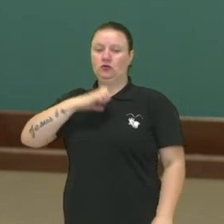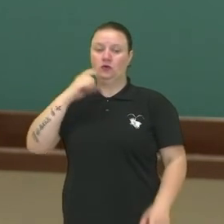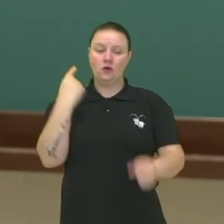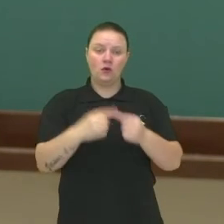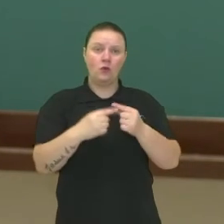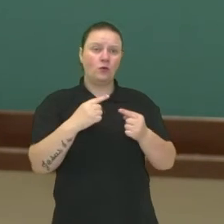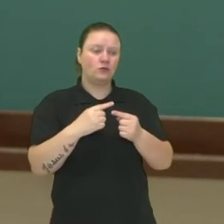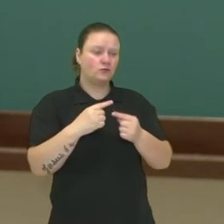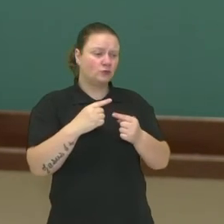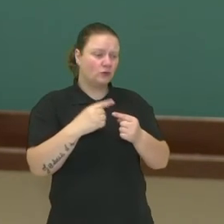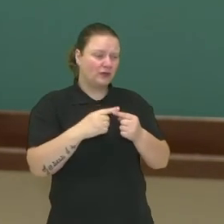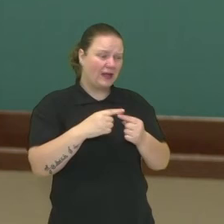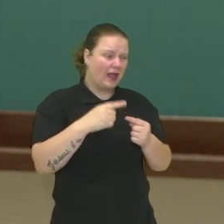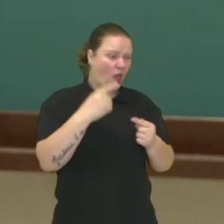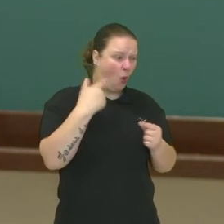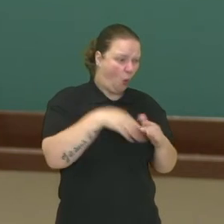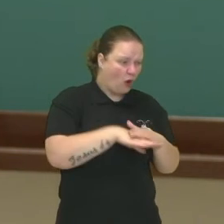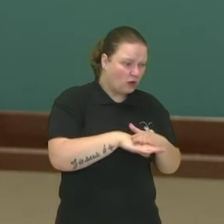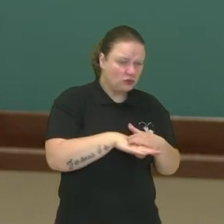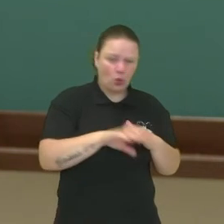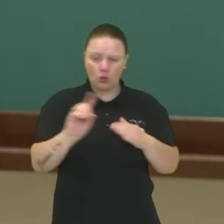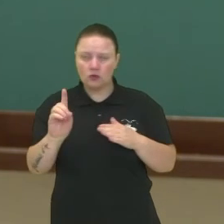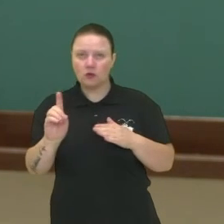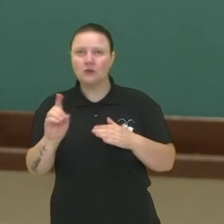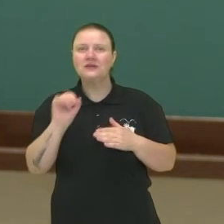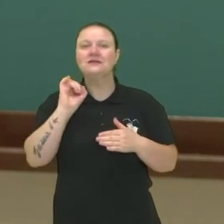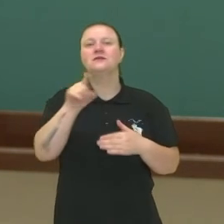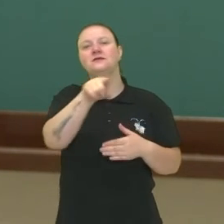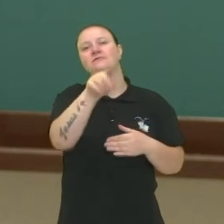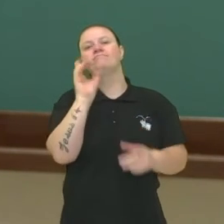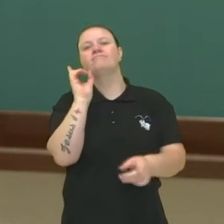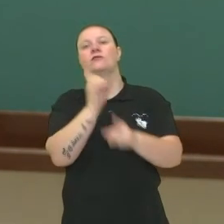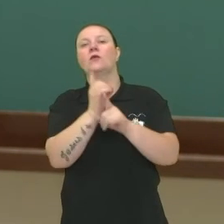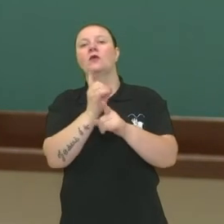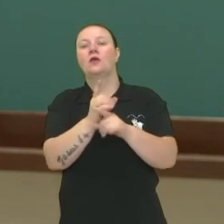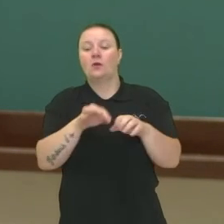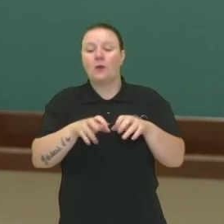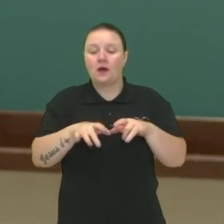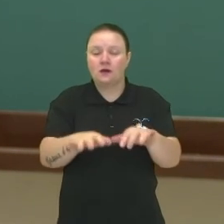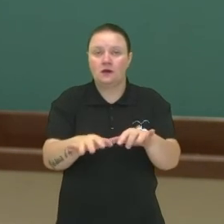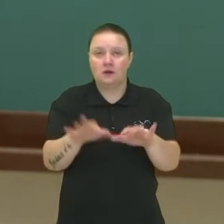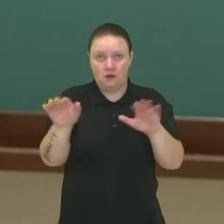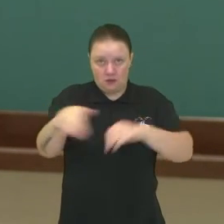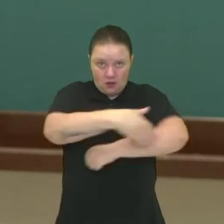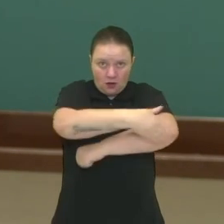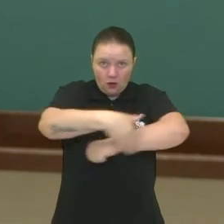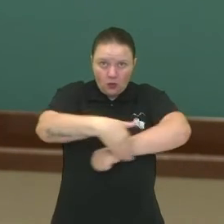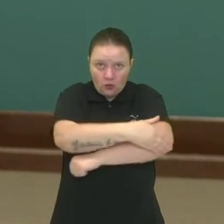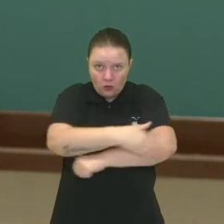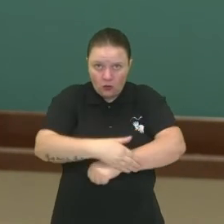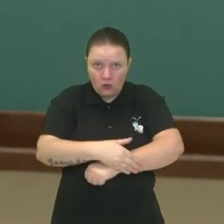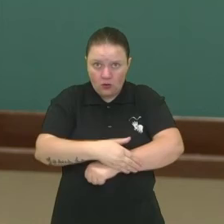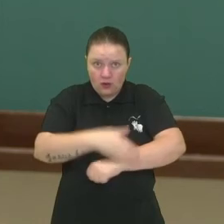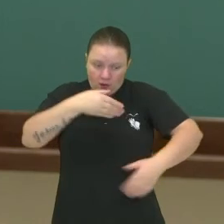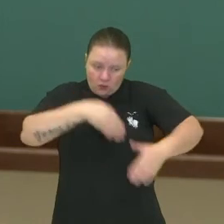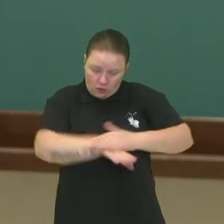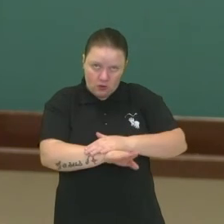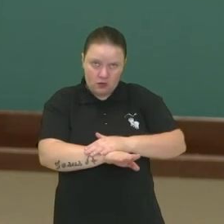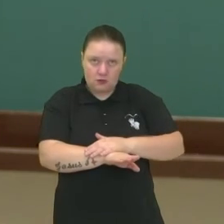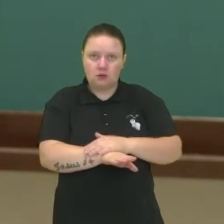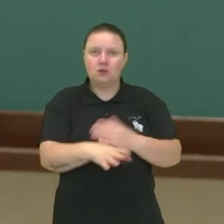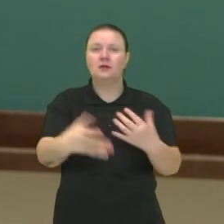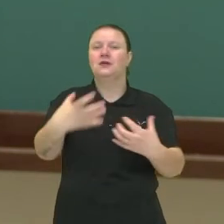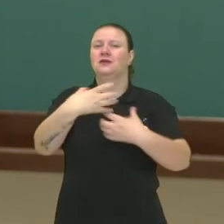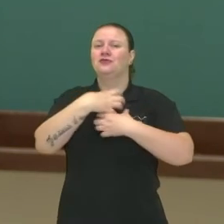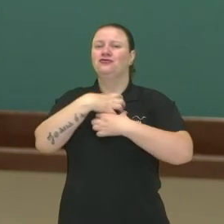encontrasse uma carteira na rua, me responda. Olha aqui, ficaria com ela? Qual é a atitude